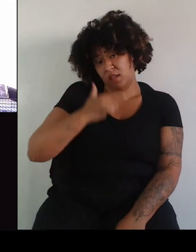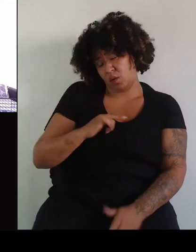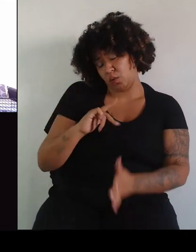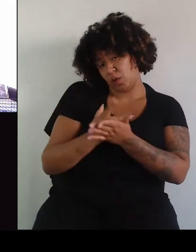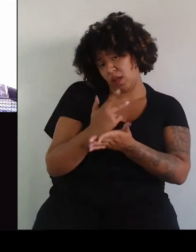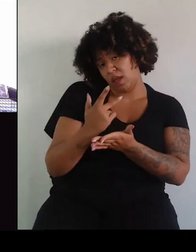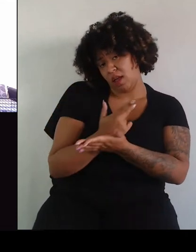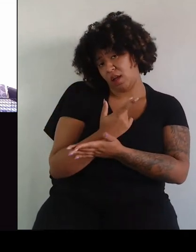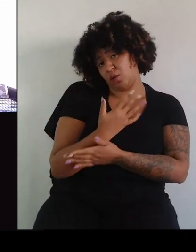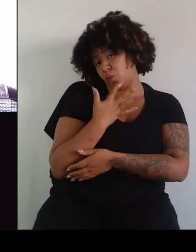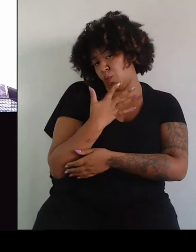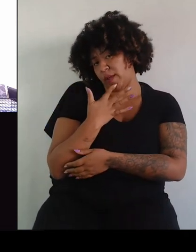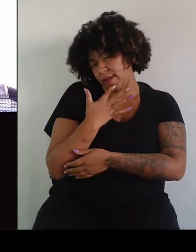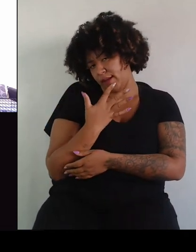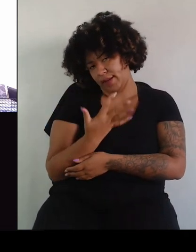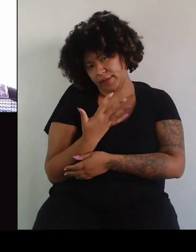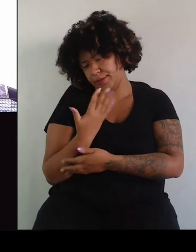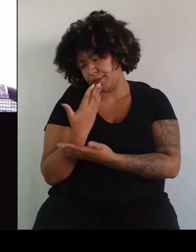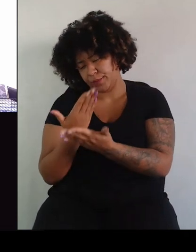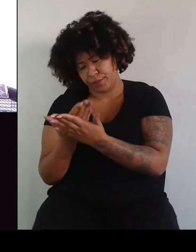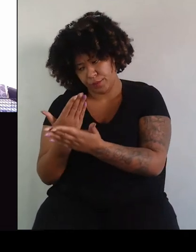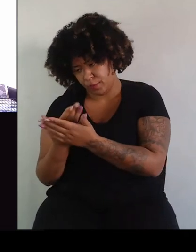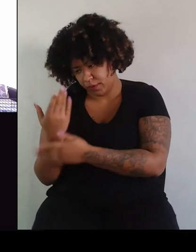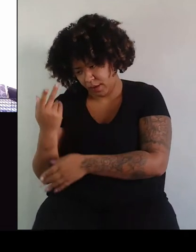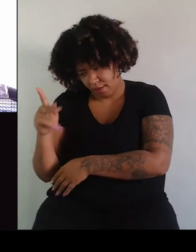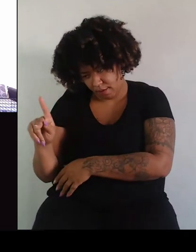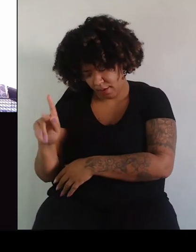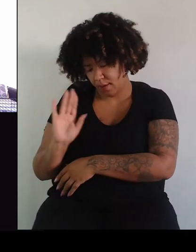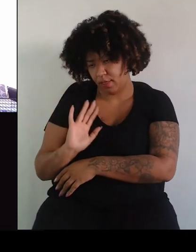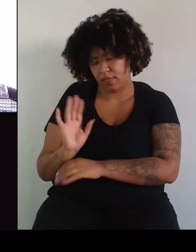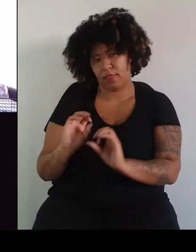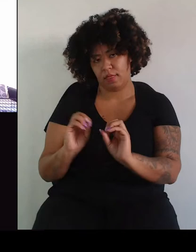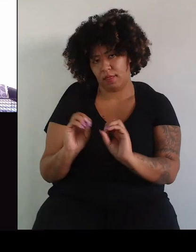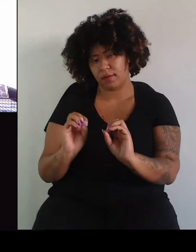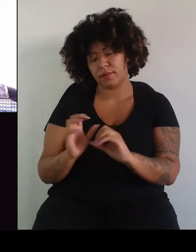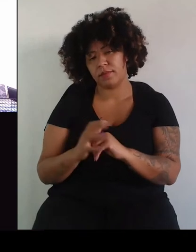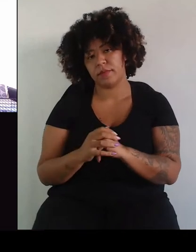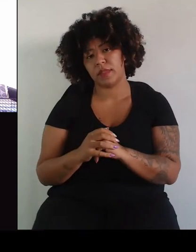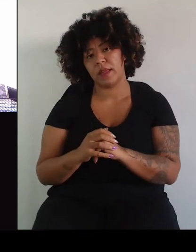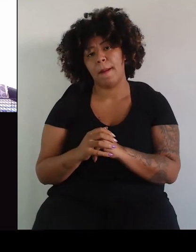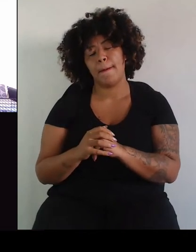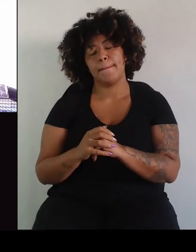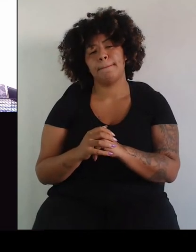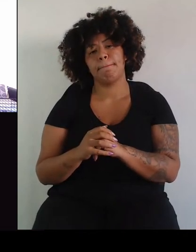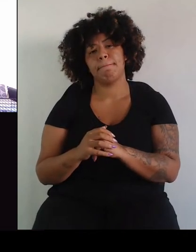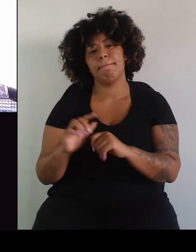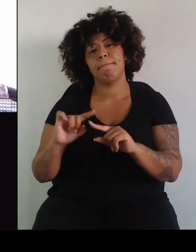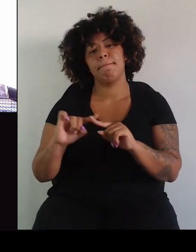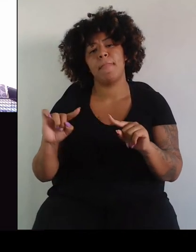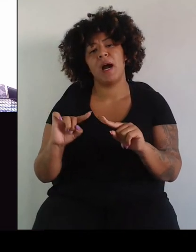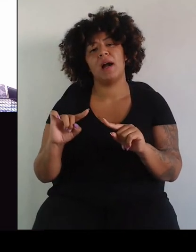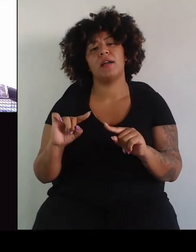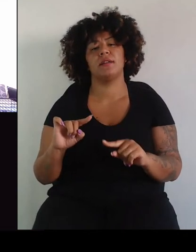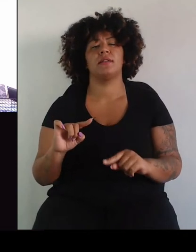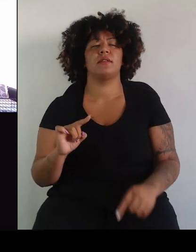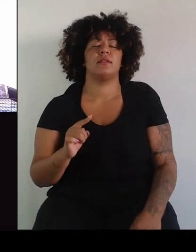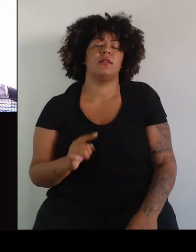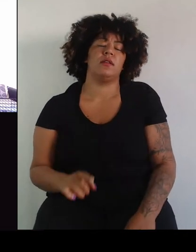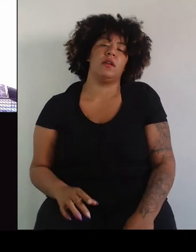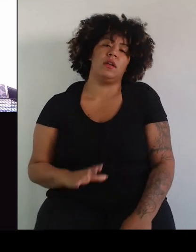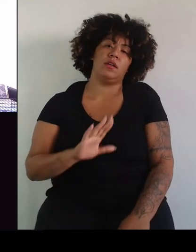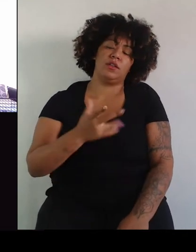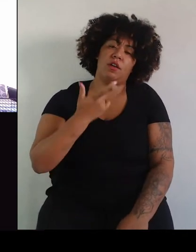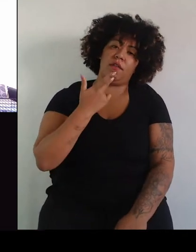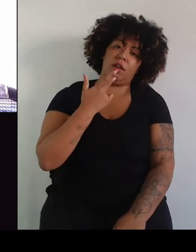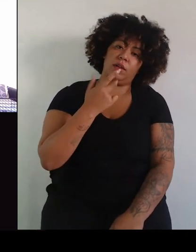bacon e nem estudo esse aspectos na vida dele eu citei ainda pouco o Dalton de